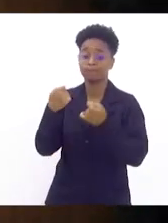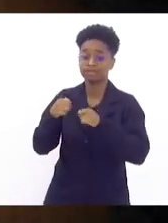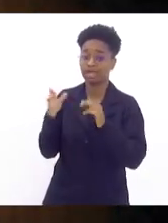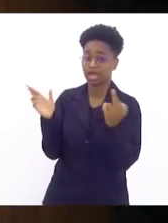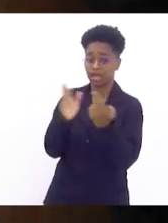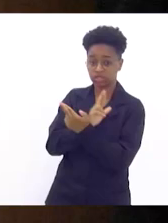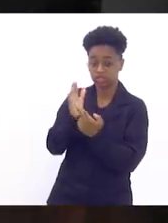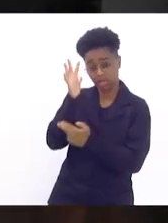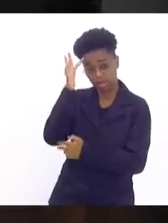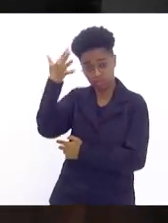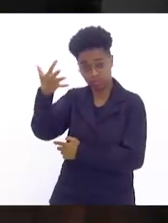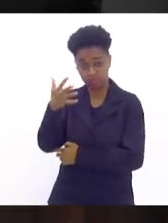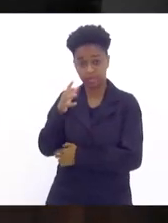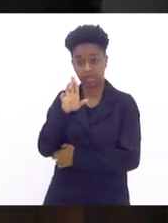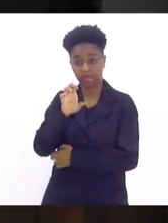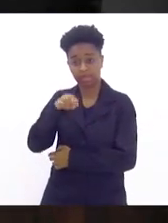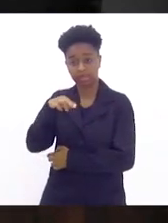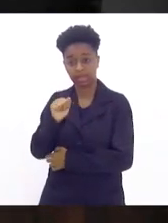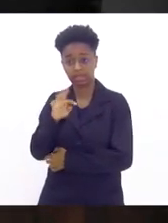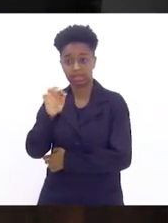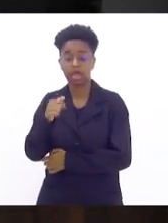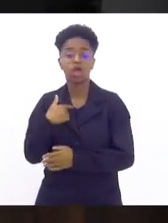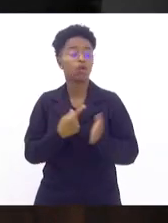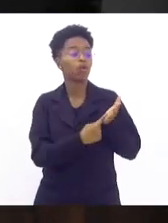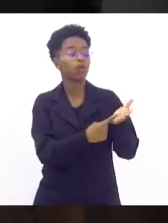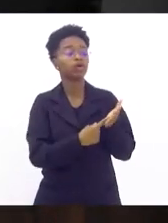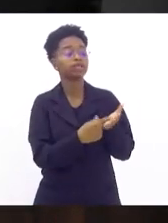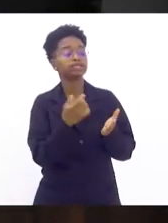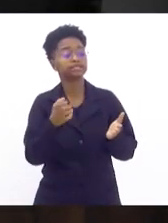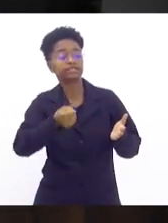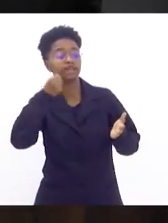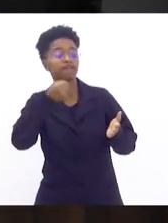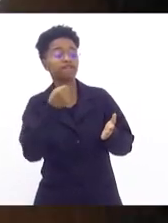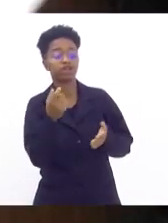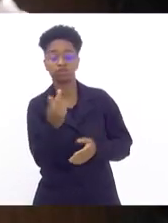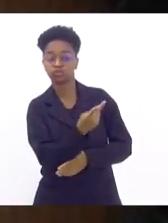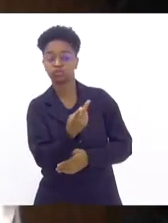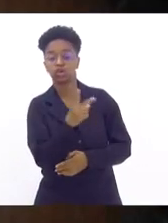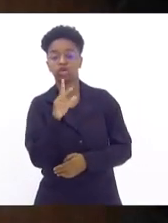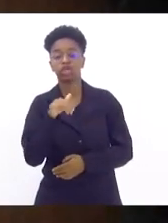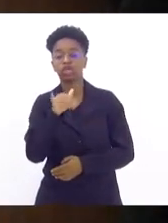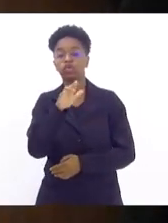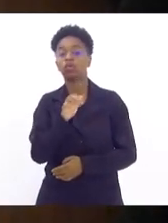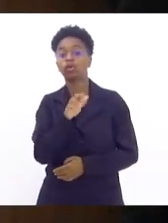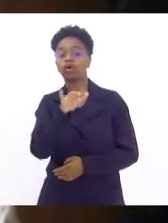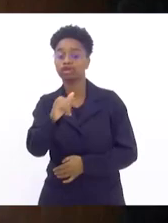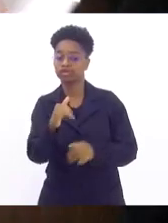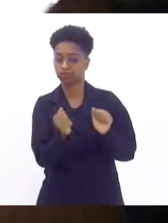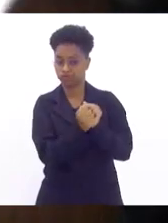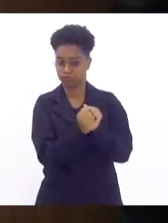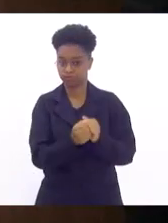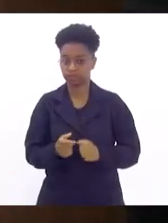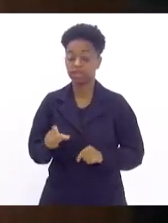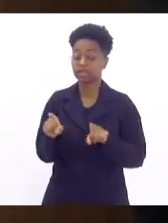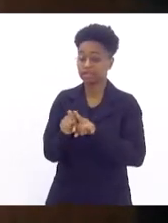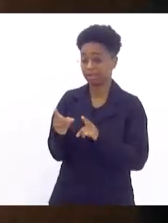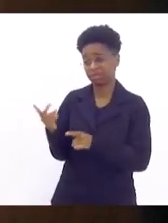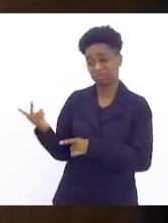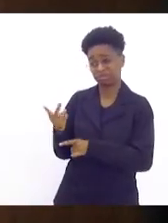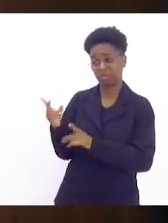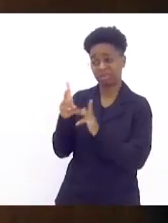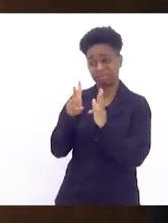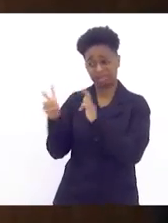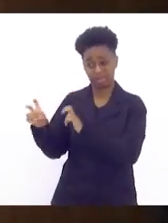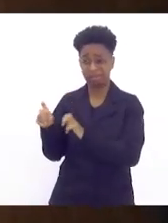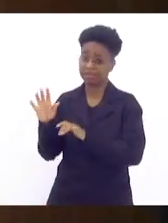a Renata Souza eu vou marcar eu vou marcar uma cerveja ele que a gente passa aí e assim essa questão dele com o Yuri é uma questão